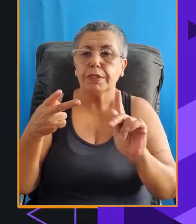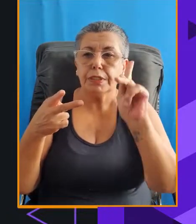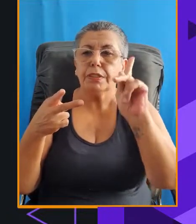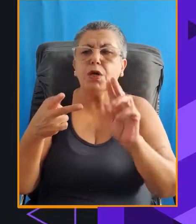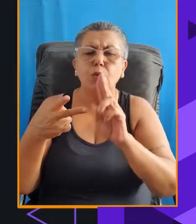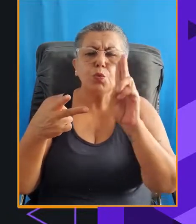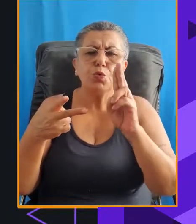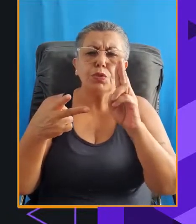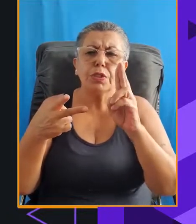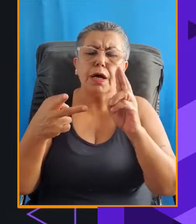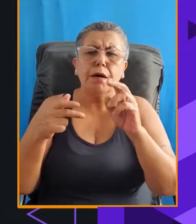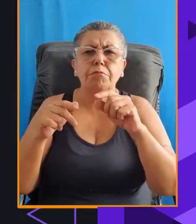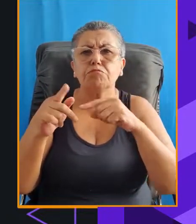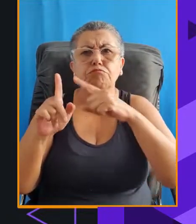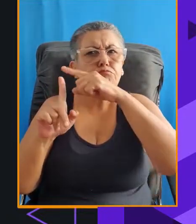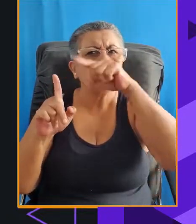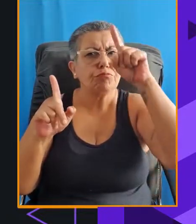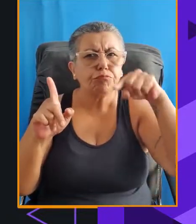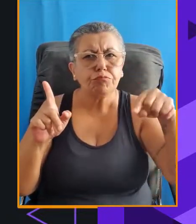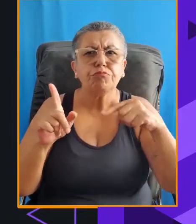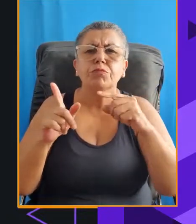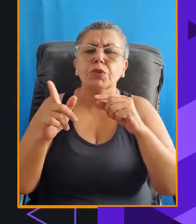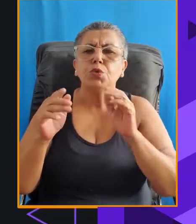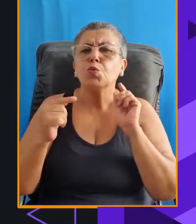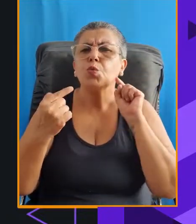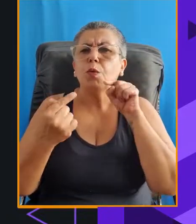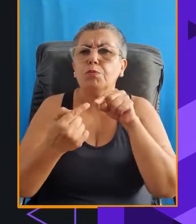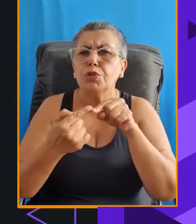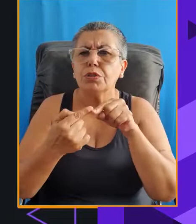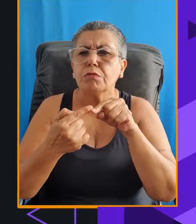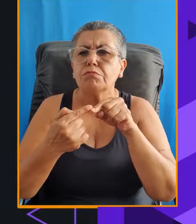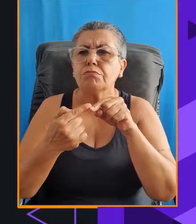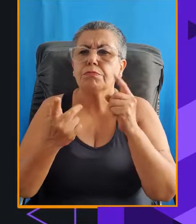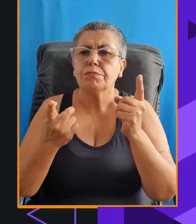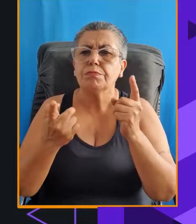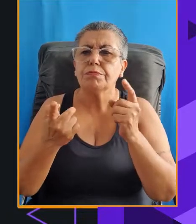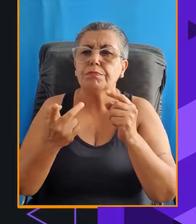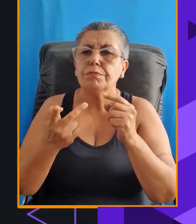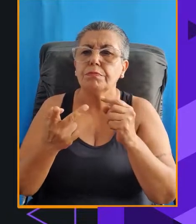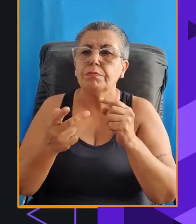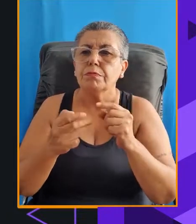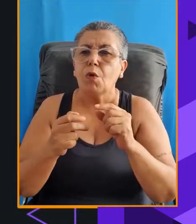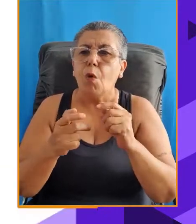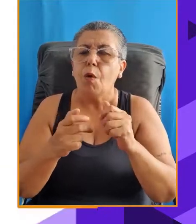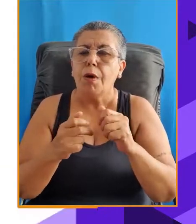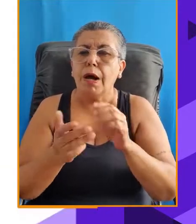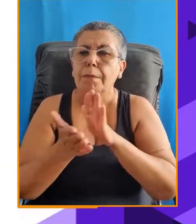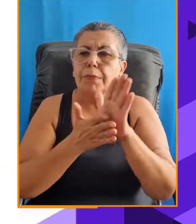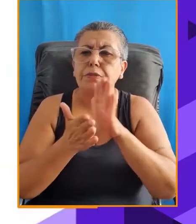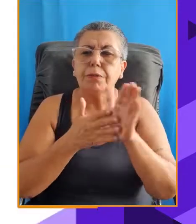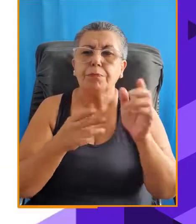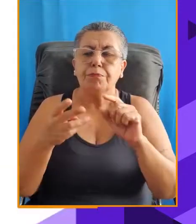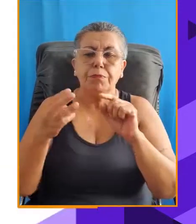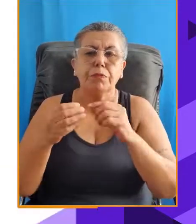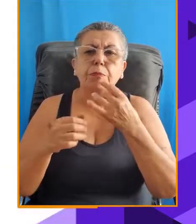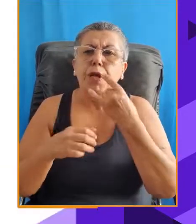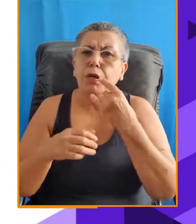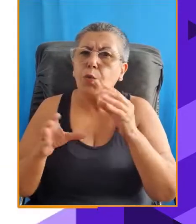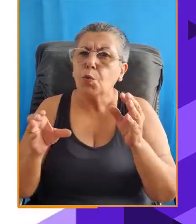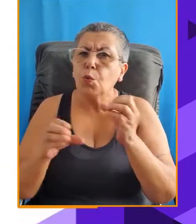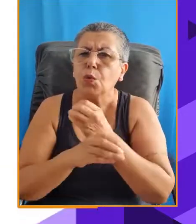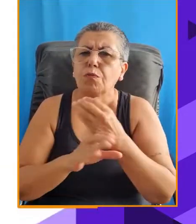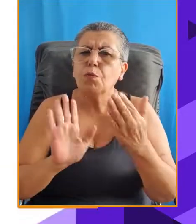ser usados para layouts que têm como finalidade a impressão. Para finalizar, vou te propor